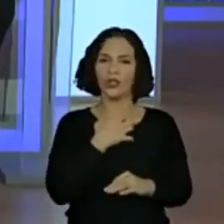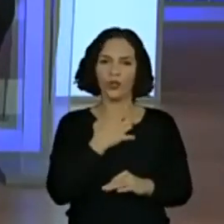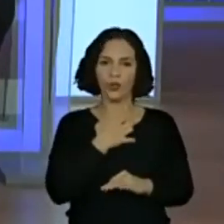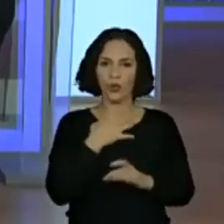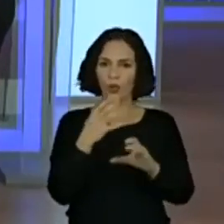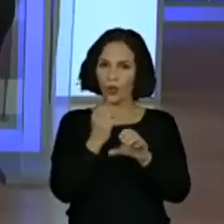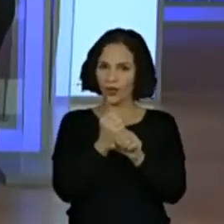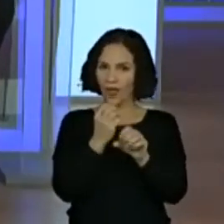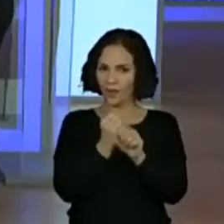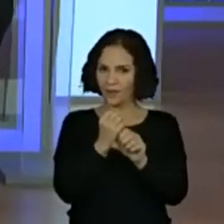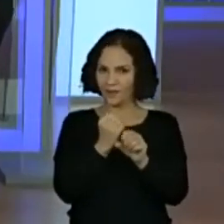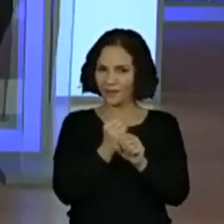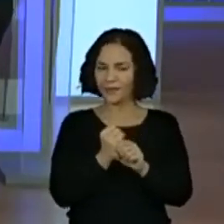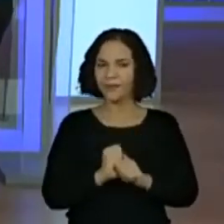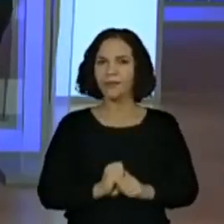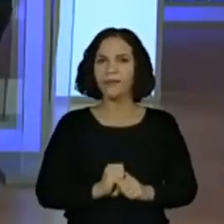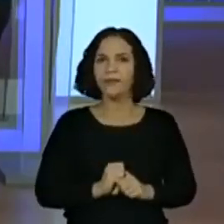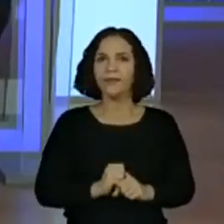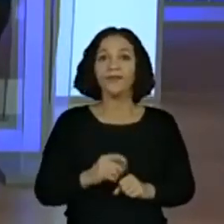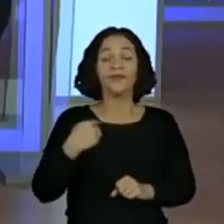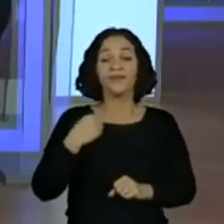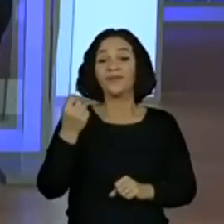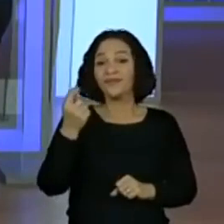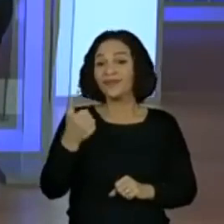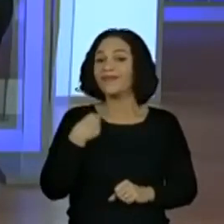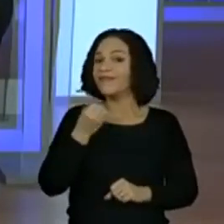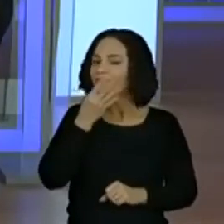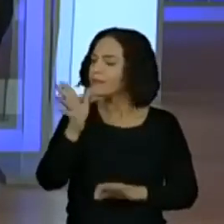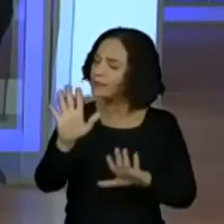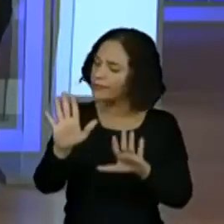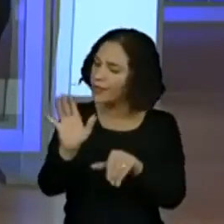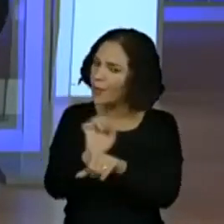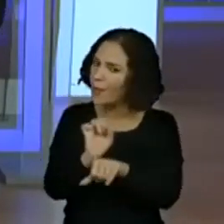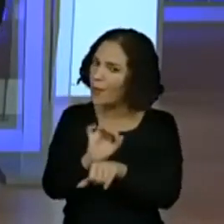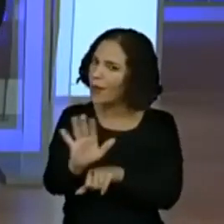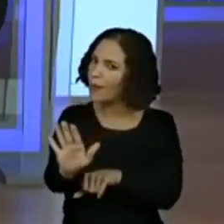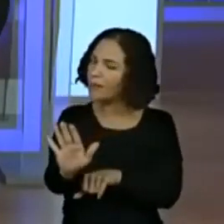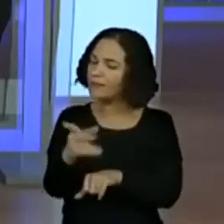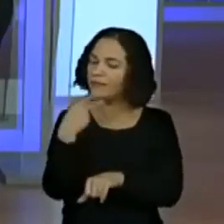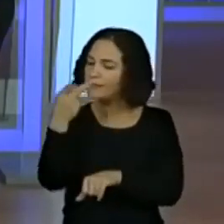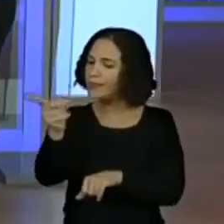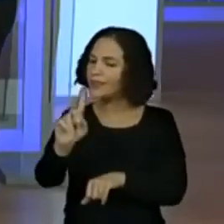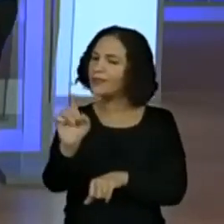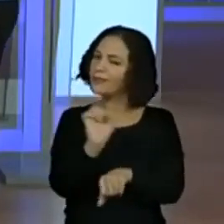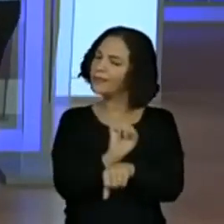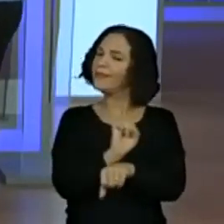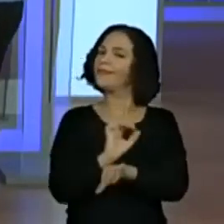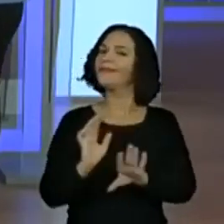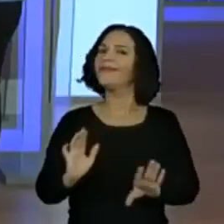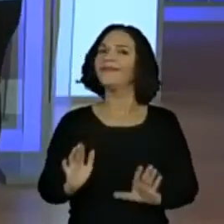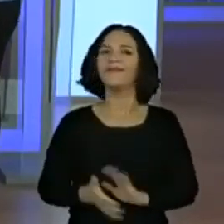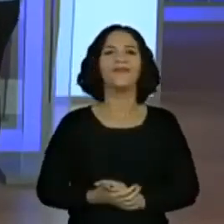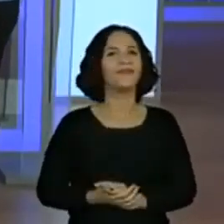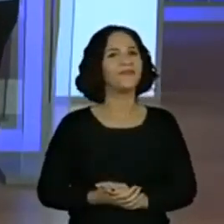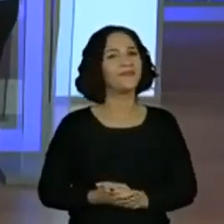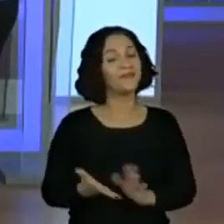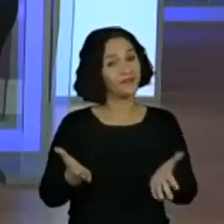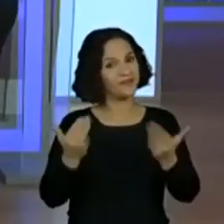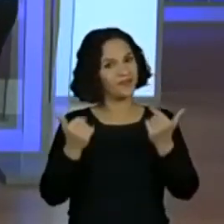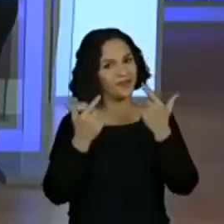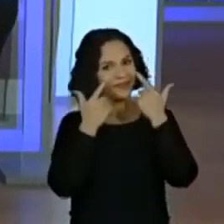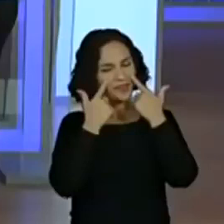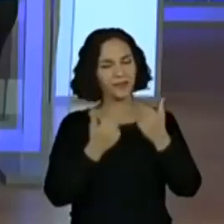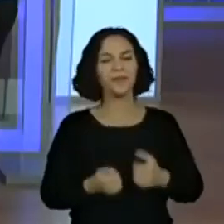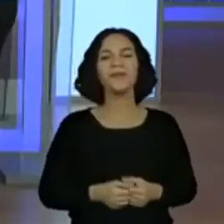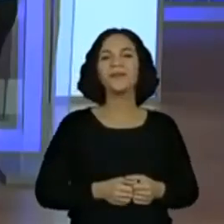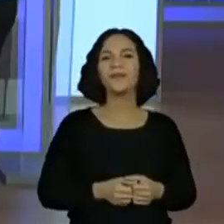esses cadernos, professora. Eu já quase contei para eles. Não, não conte. Vamos fazer juntinho, não conte, segura aí. Então vamos lá, turminha, olha a primeira